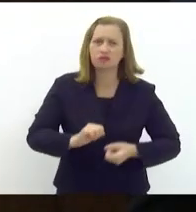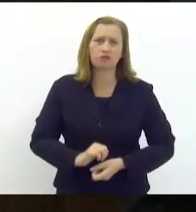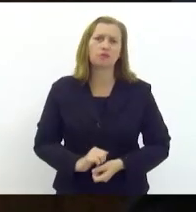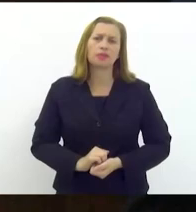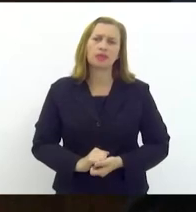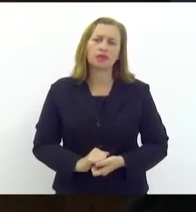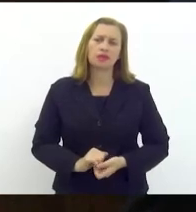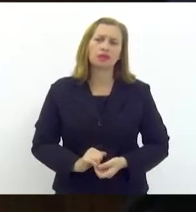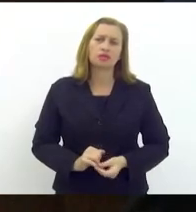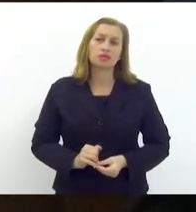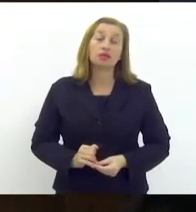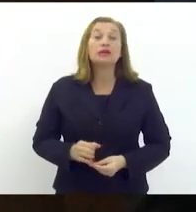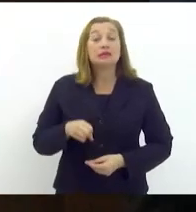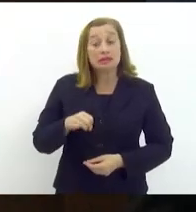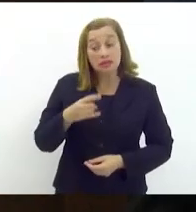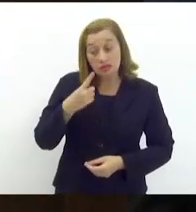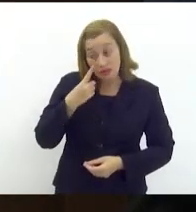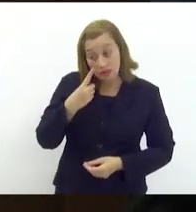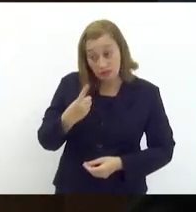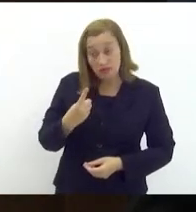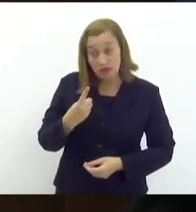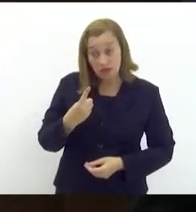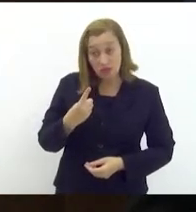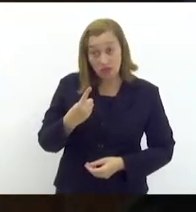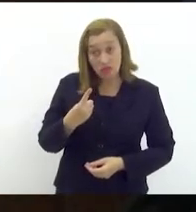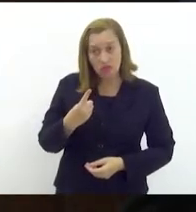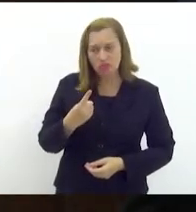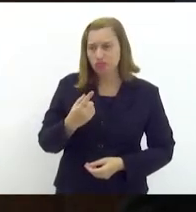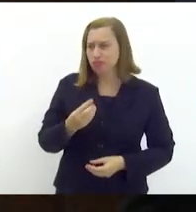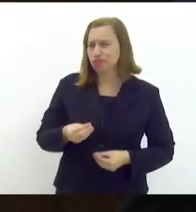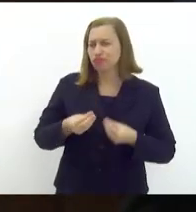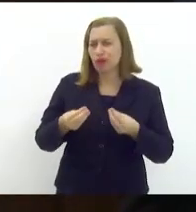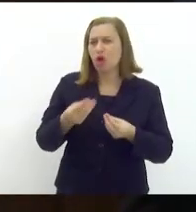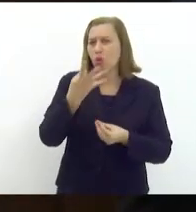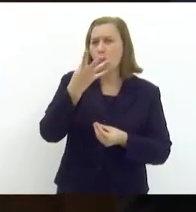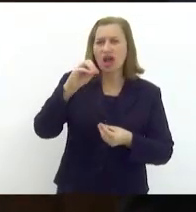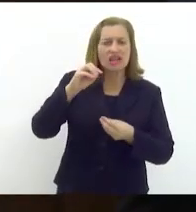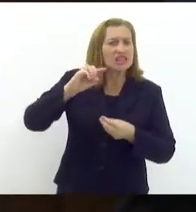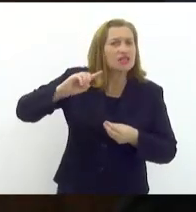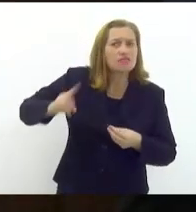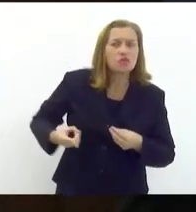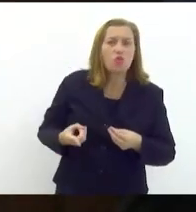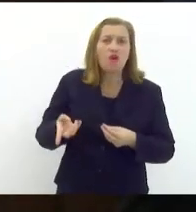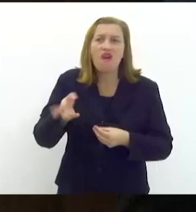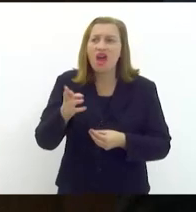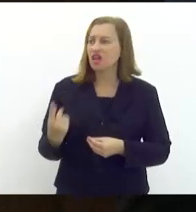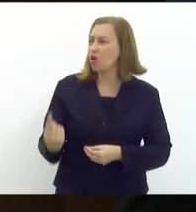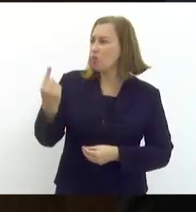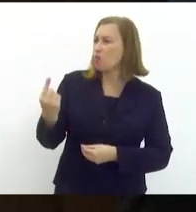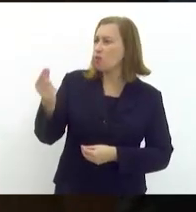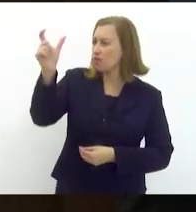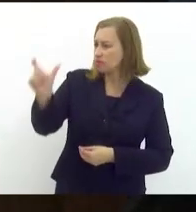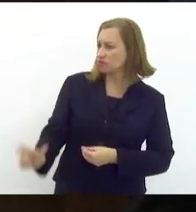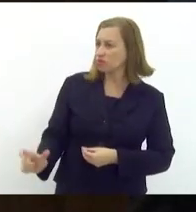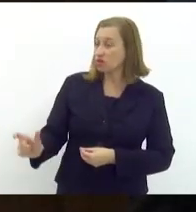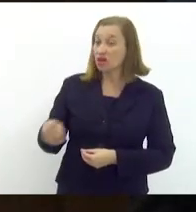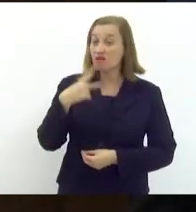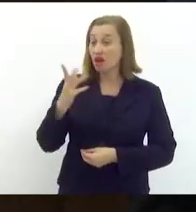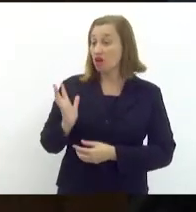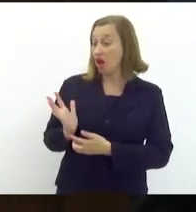pois se ele tivesse vendo ele não daria 40 mil reais a uma pessoa que se diz artista